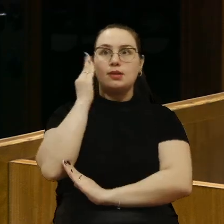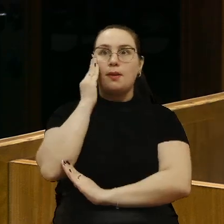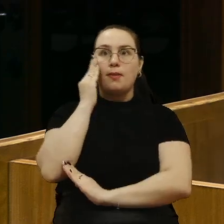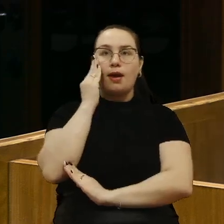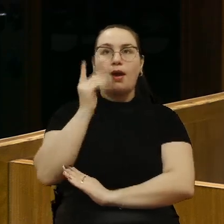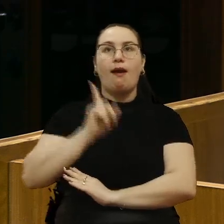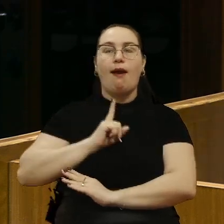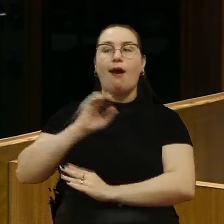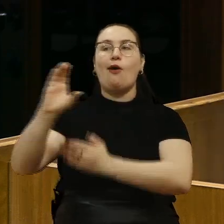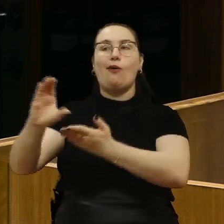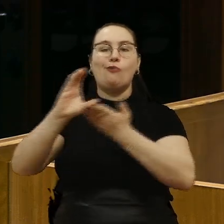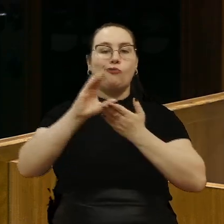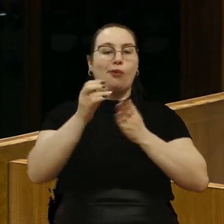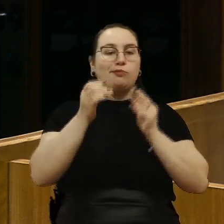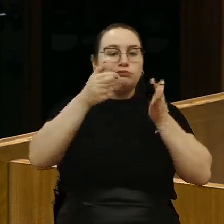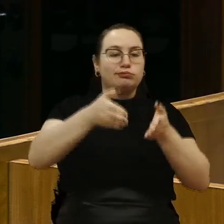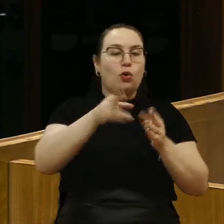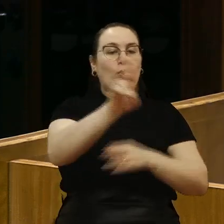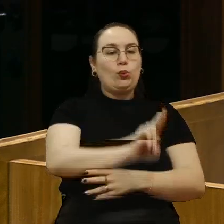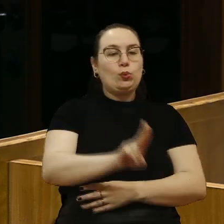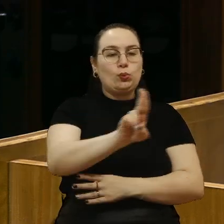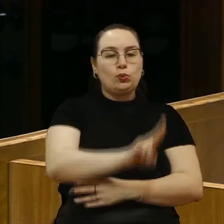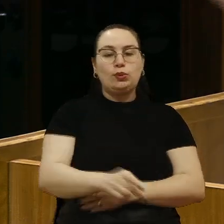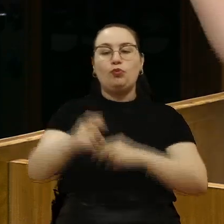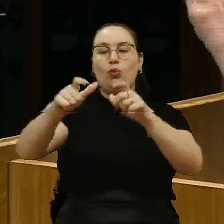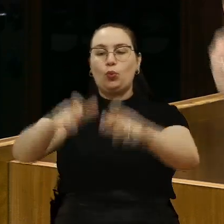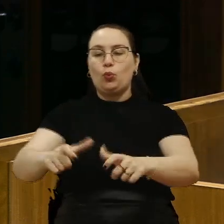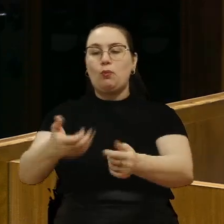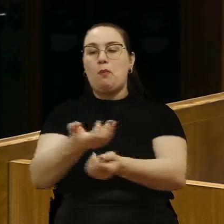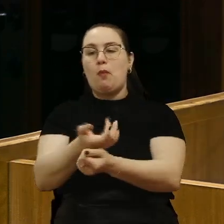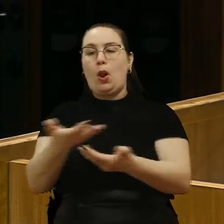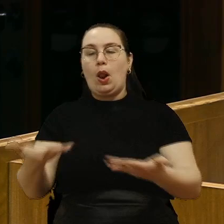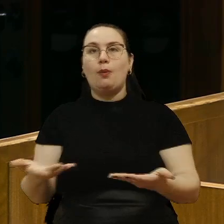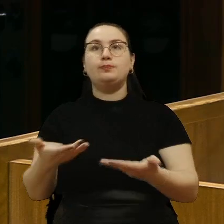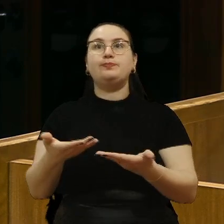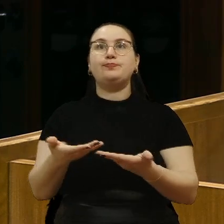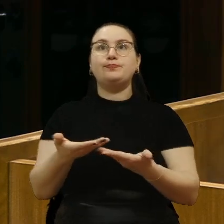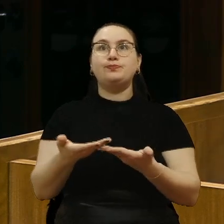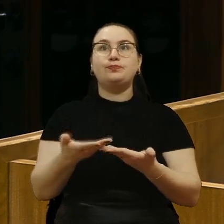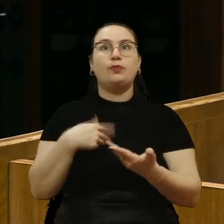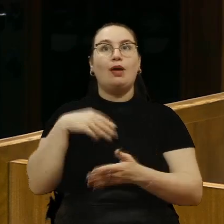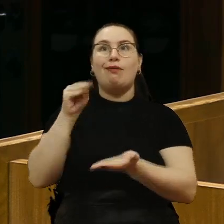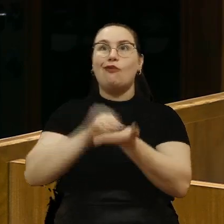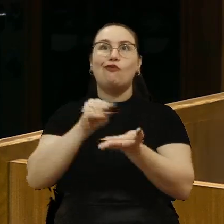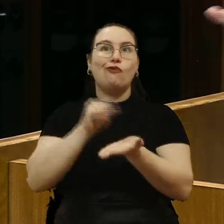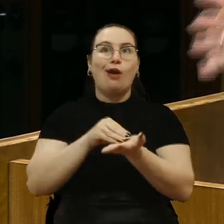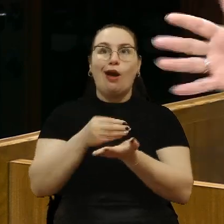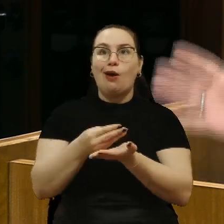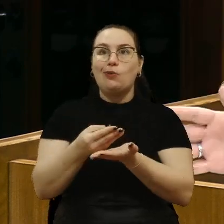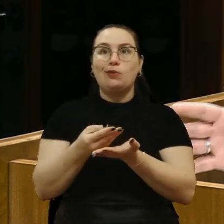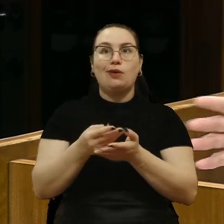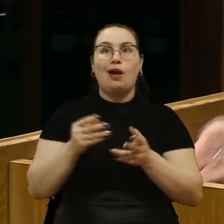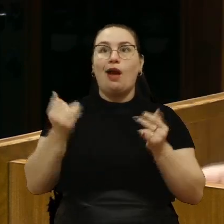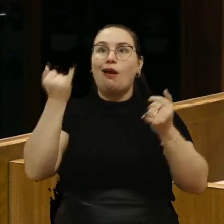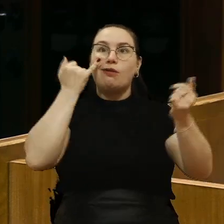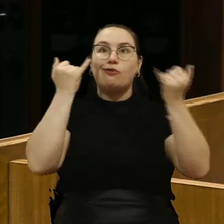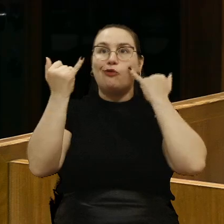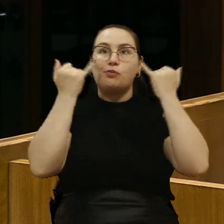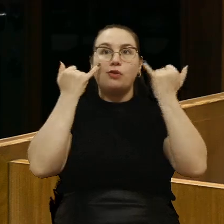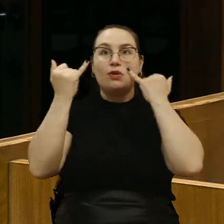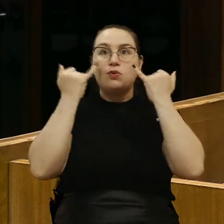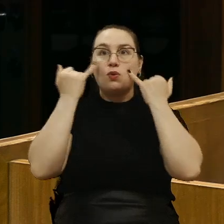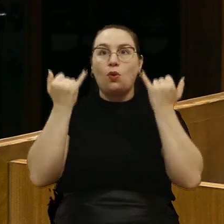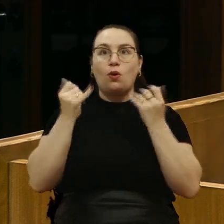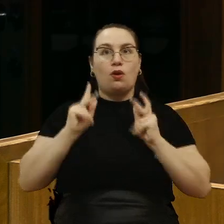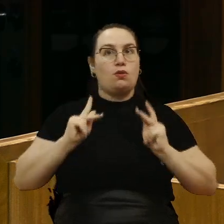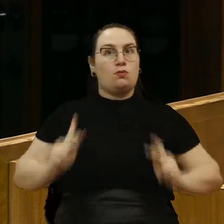saber, ó, ela foi destinada para tal, está em tal lugar, é assim, assim. Porque, às vezes, só falta para as pessoas a informação. A